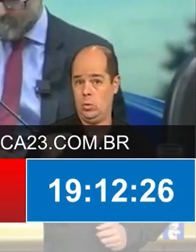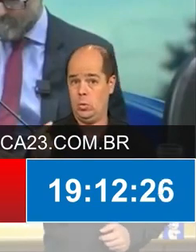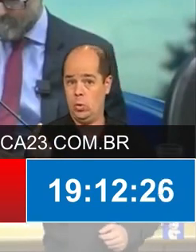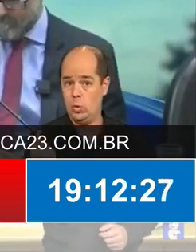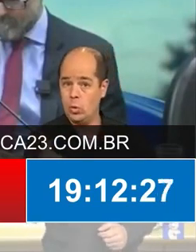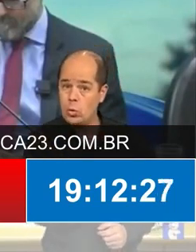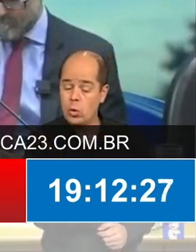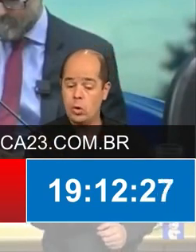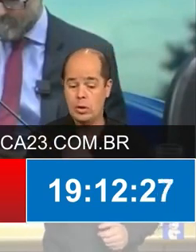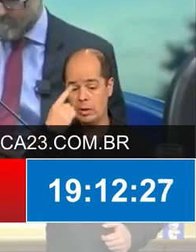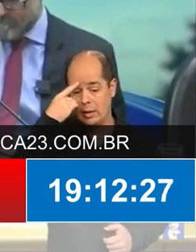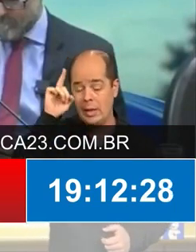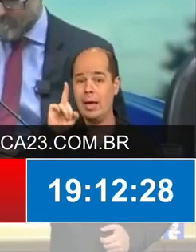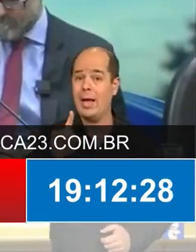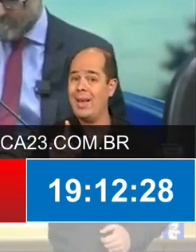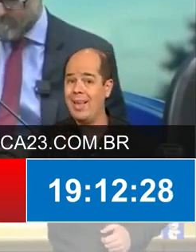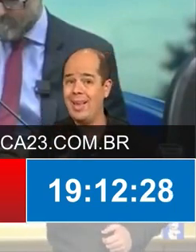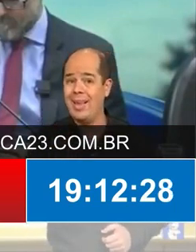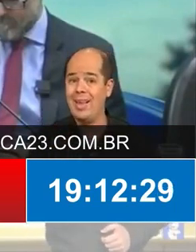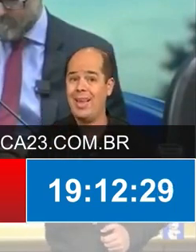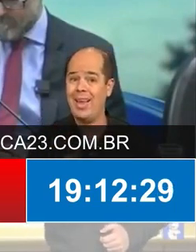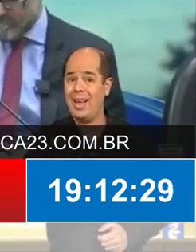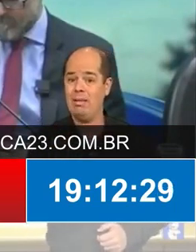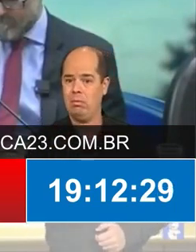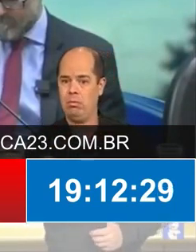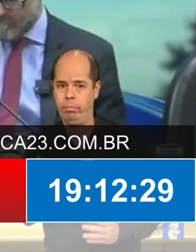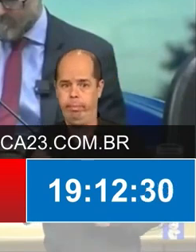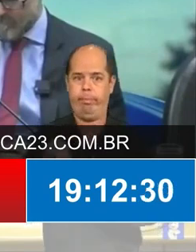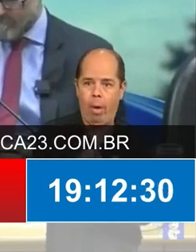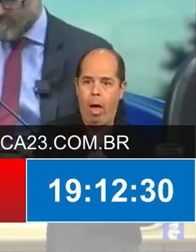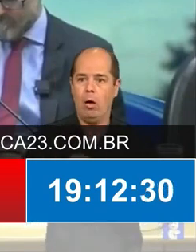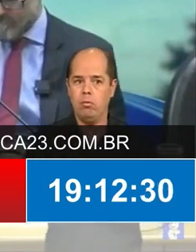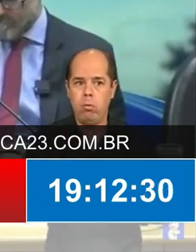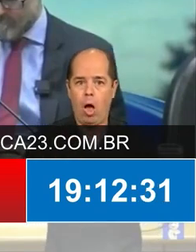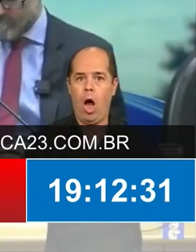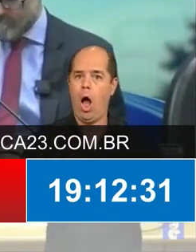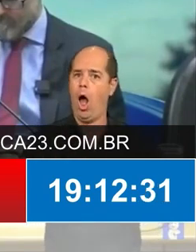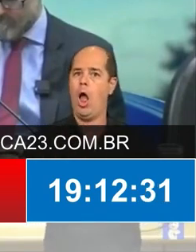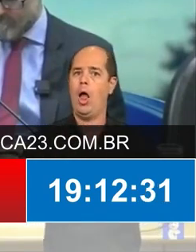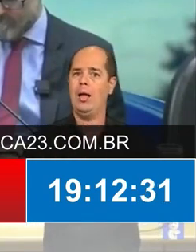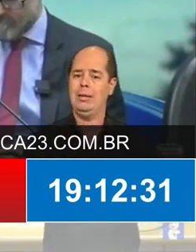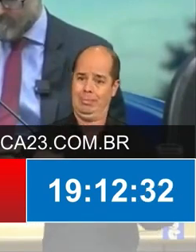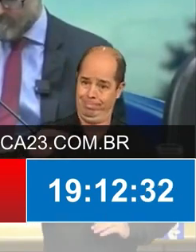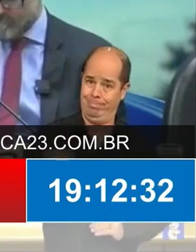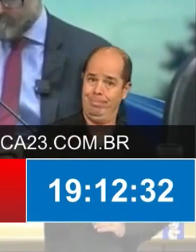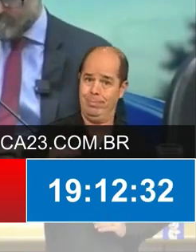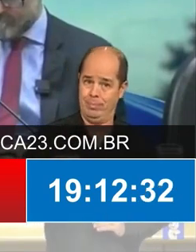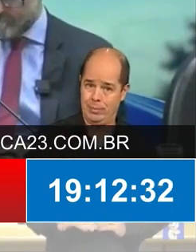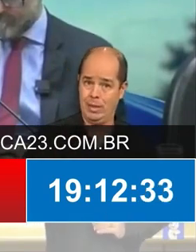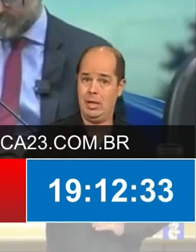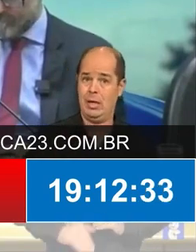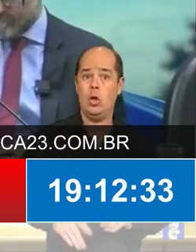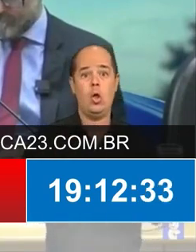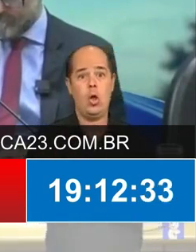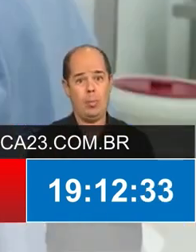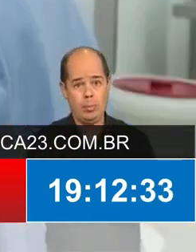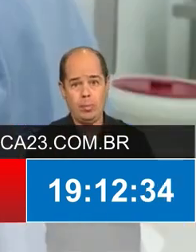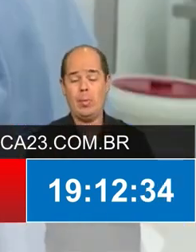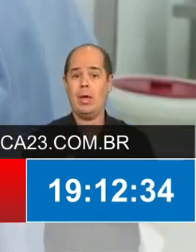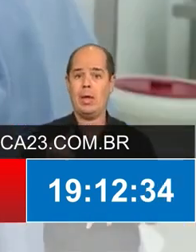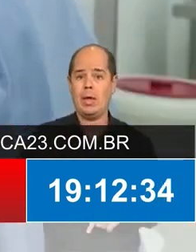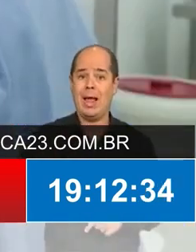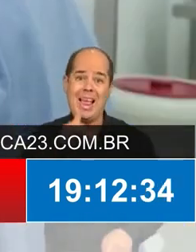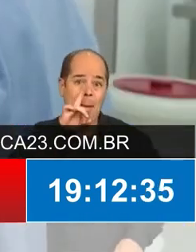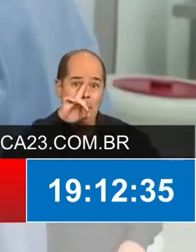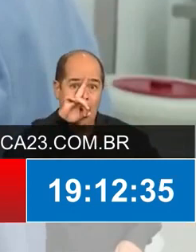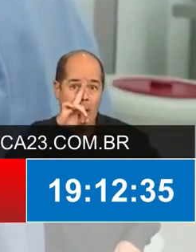a nossa ideia é que esse impacto seja reduzido, principalmente em relação à gravidade dos casos, que é o nosso foco principal.